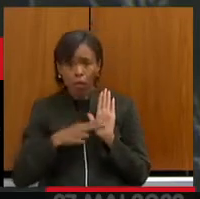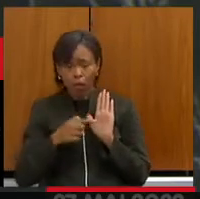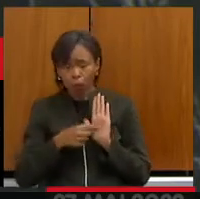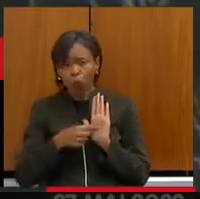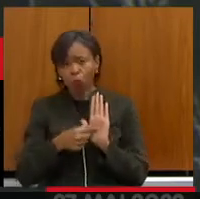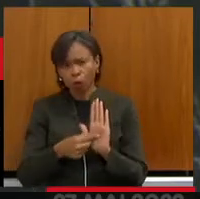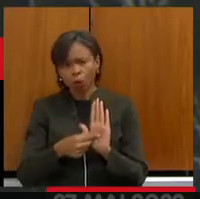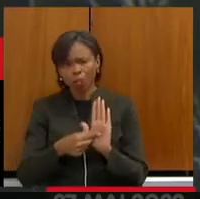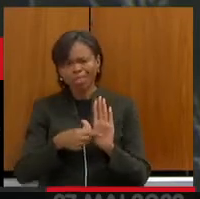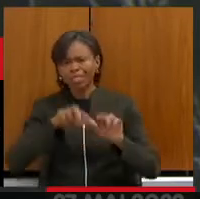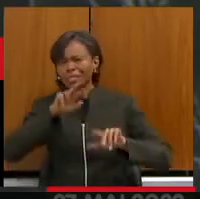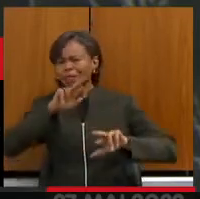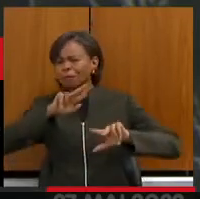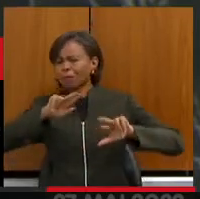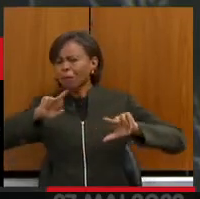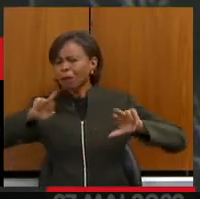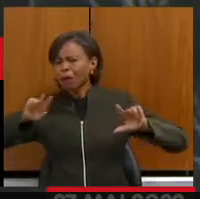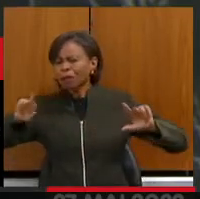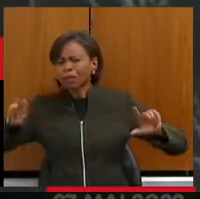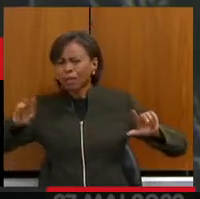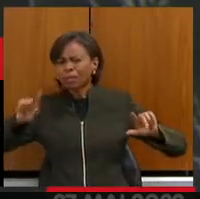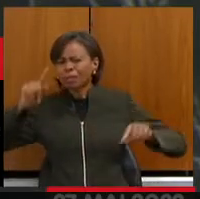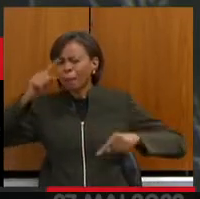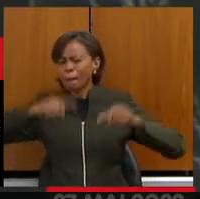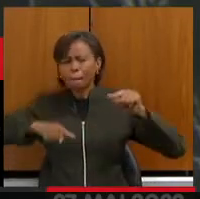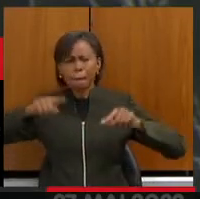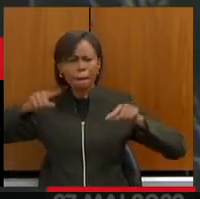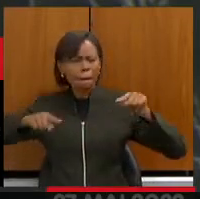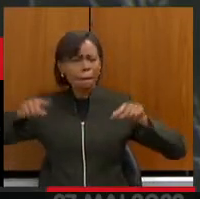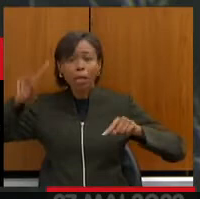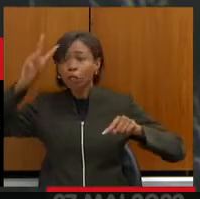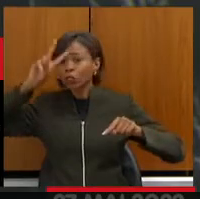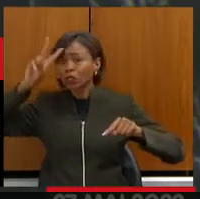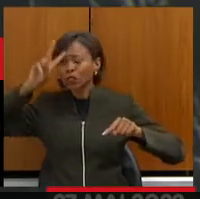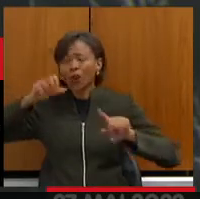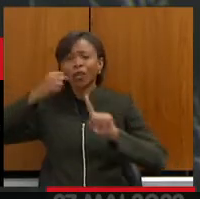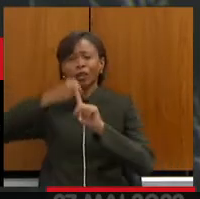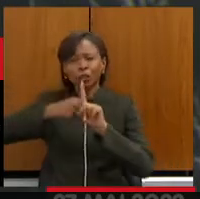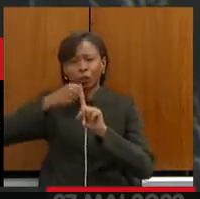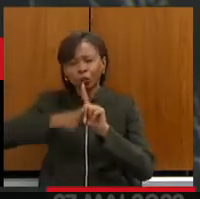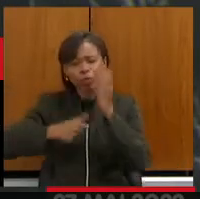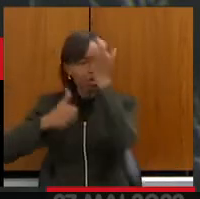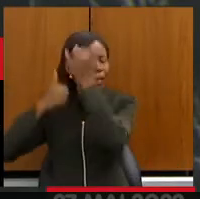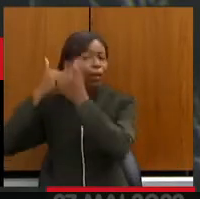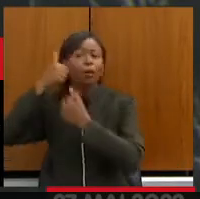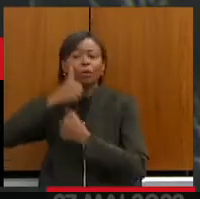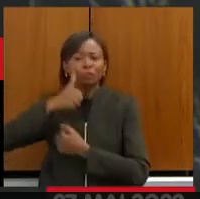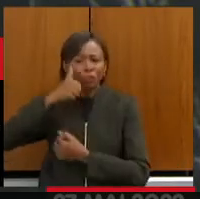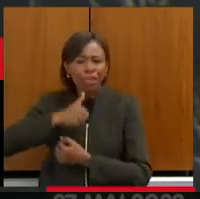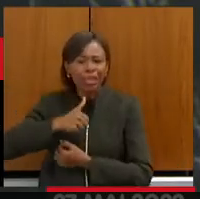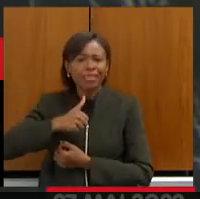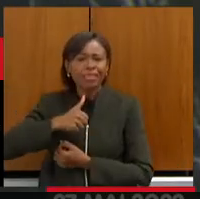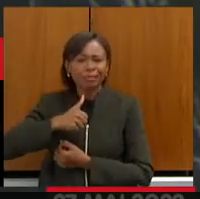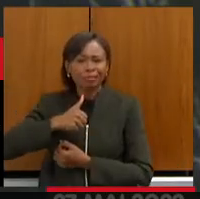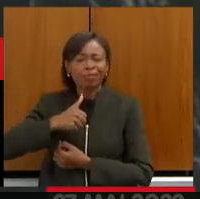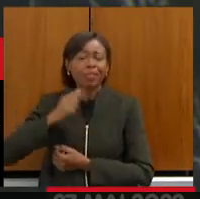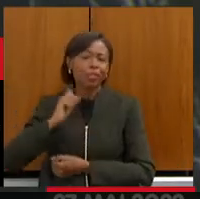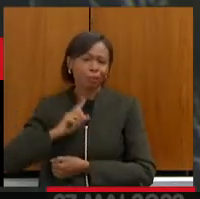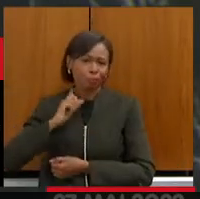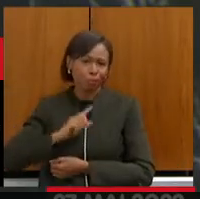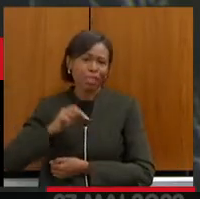histórias e das lutas das mulheres de Minas compartilhadas durante a atividade do sempre-vivas 2022